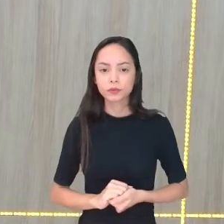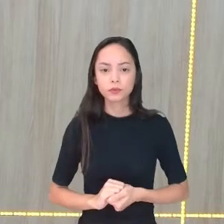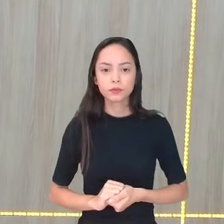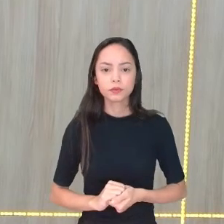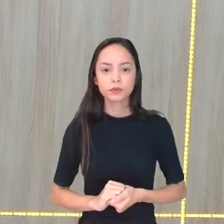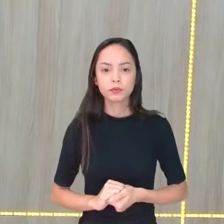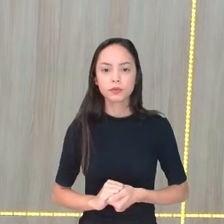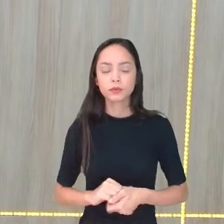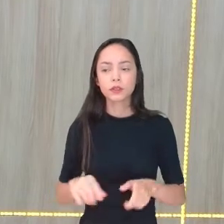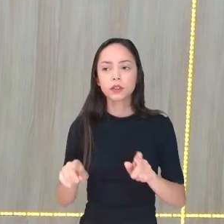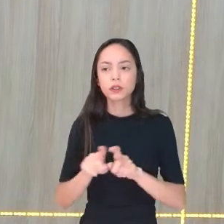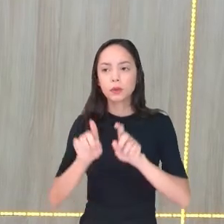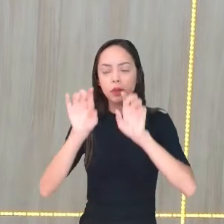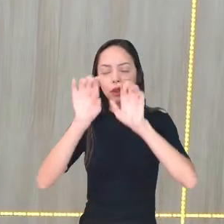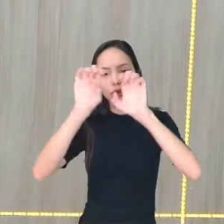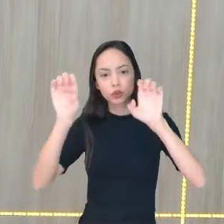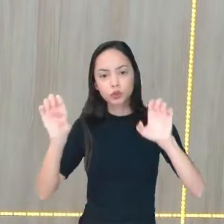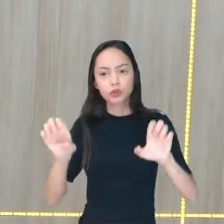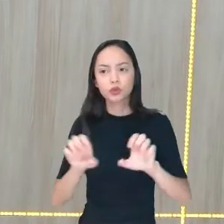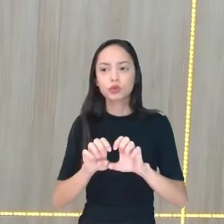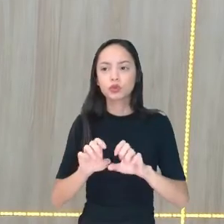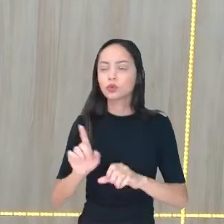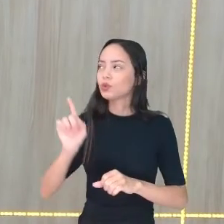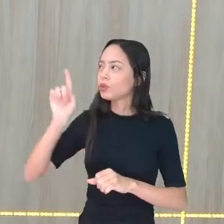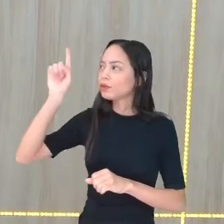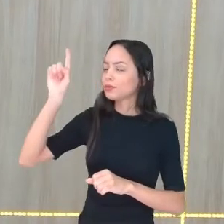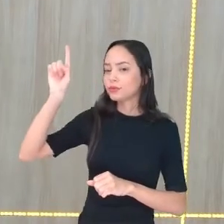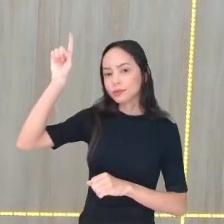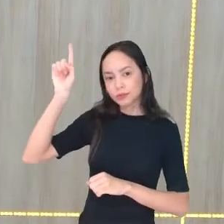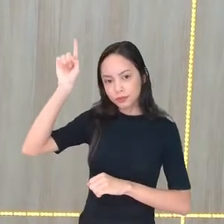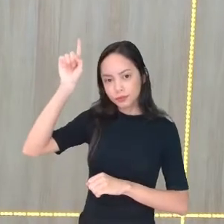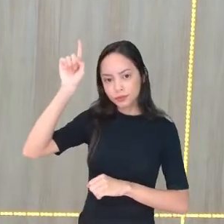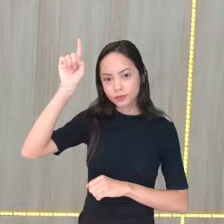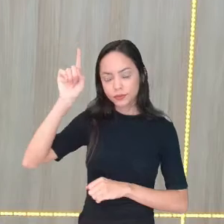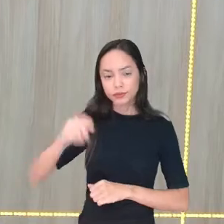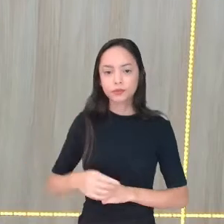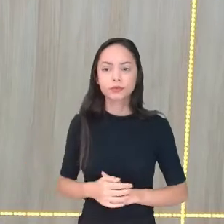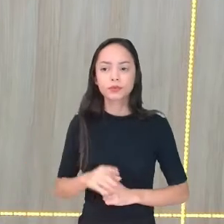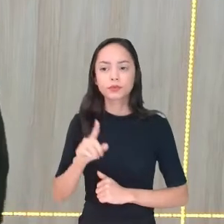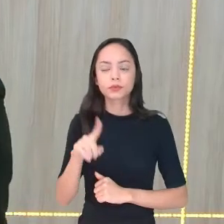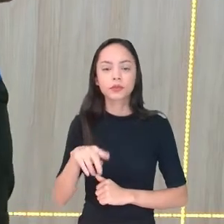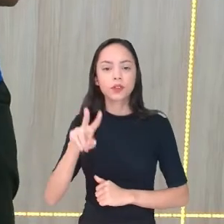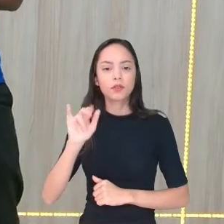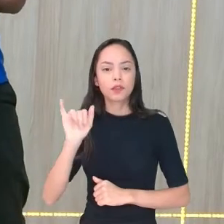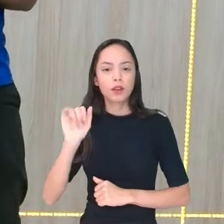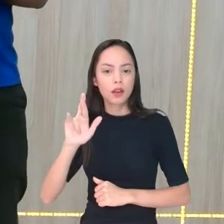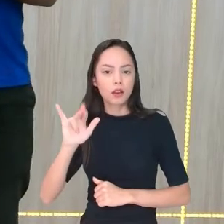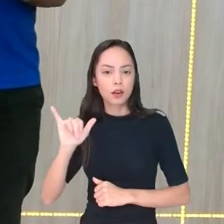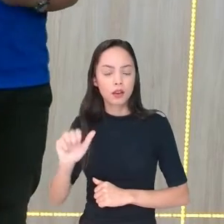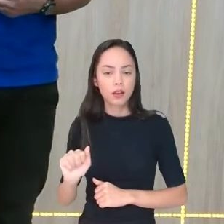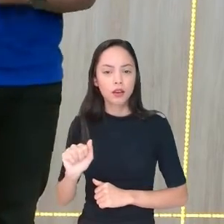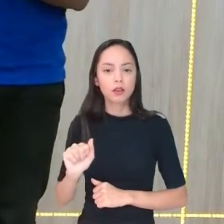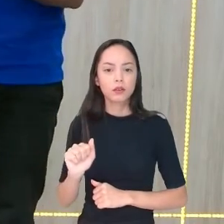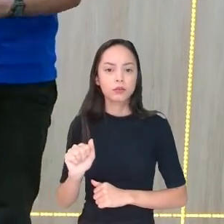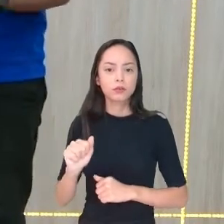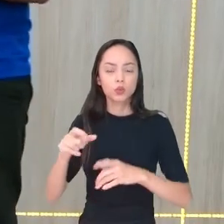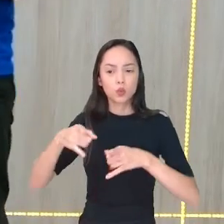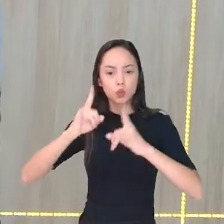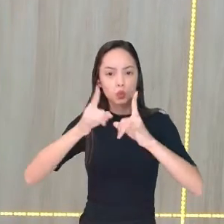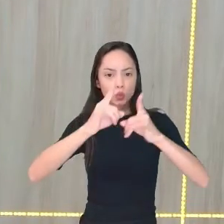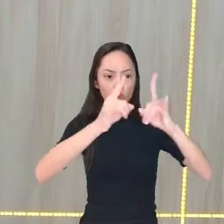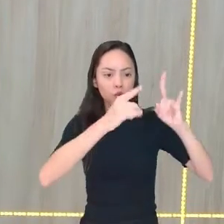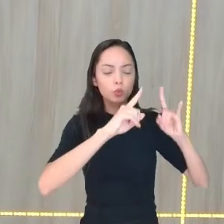A própria infraestrutura urbana, né, esse aqui de cima, da esquerda, a infraestrutura viária, a infraestrutura urbana, não é? Com